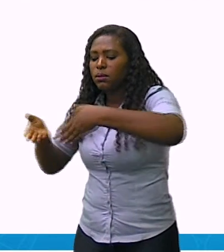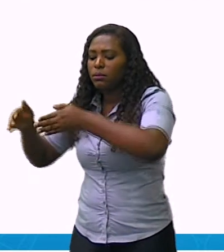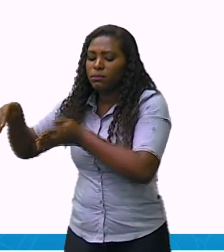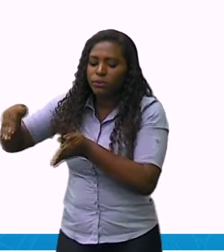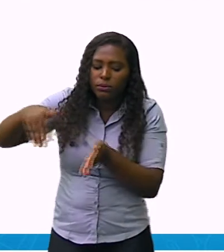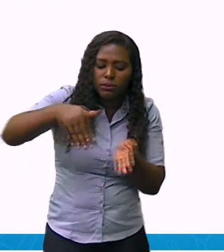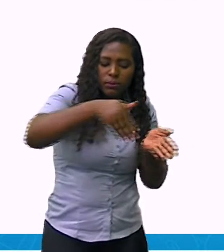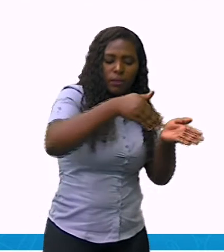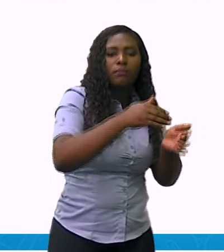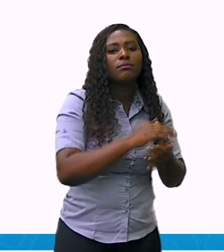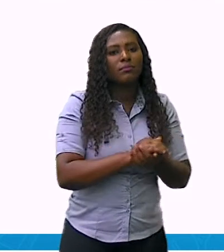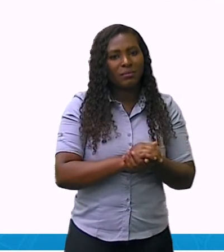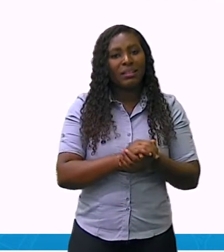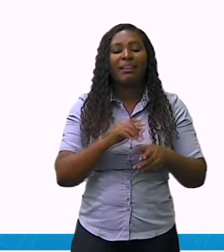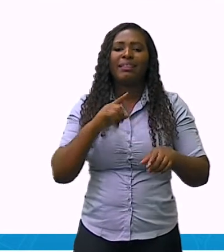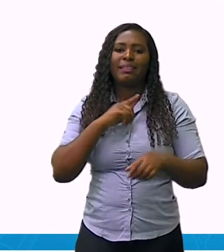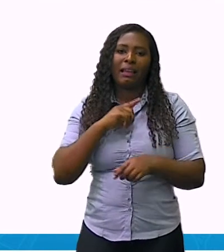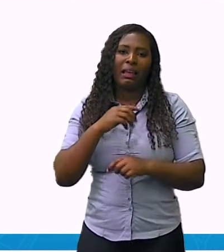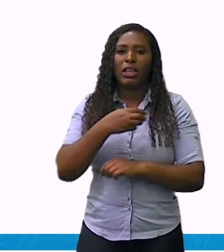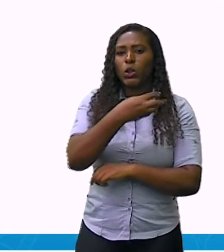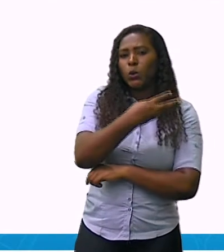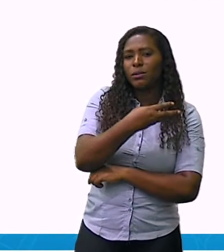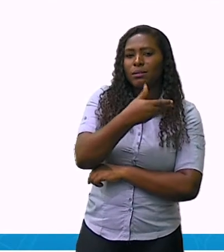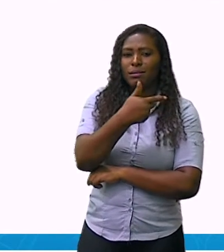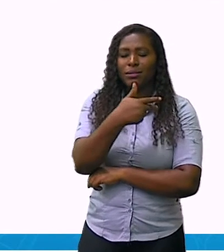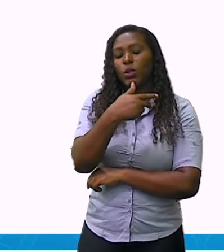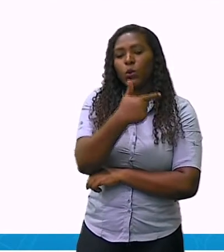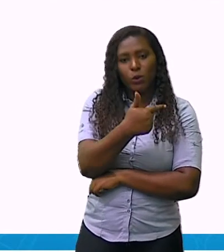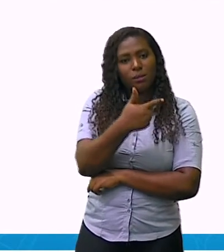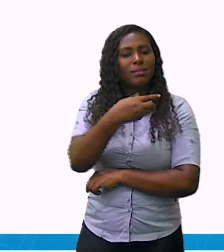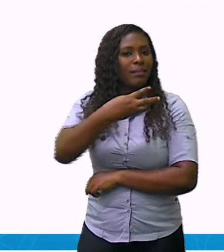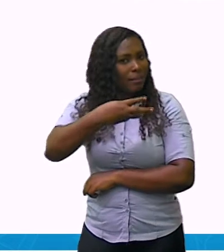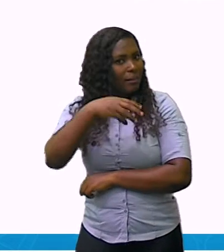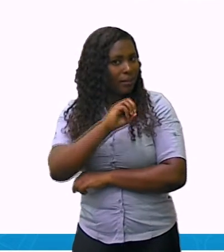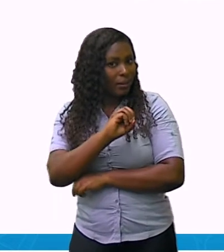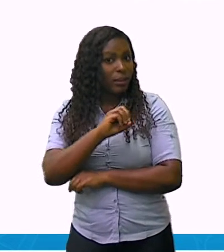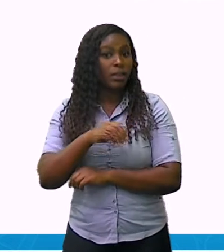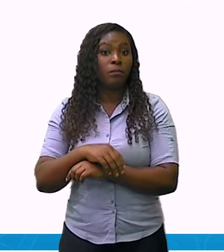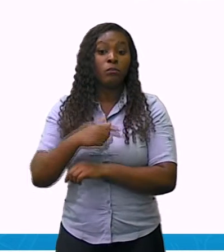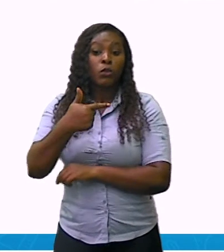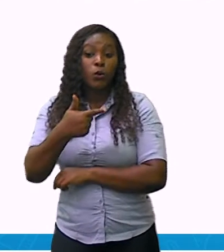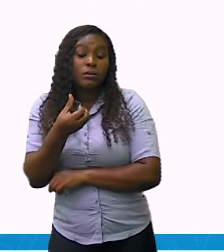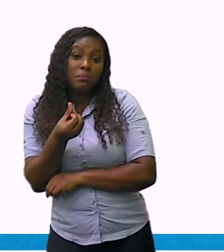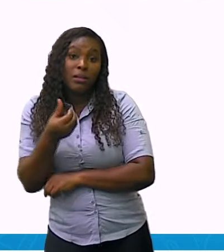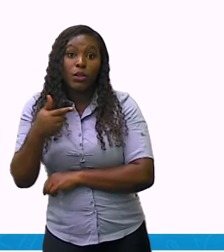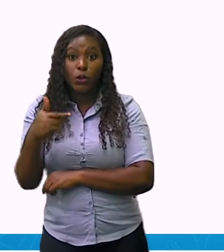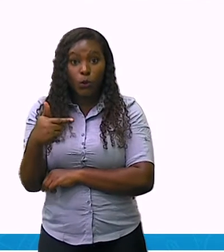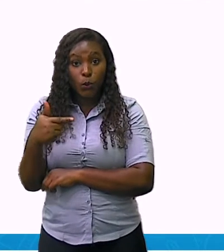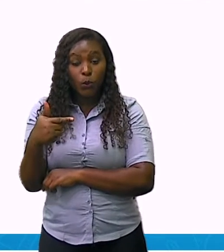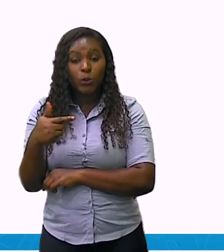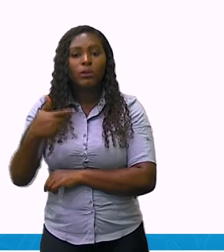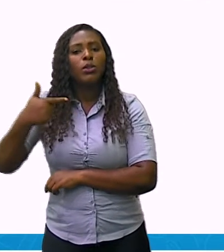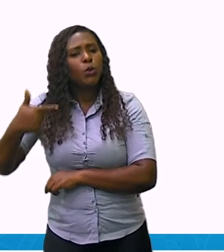a BR-230, 262 e também a BR-290.